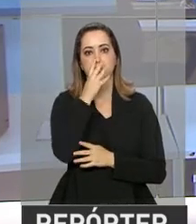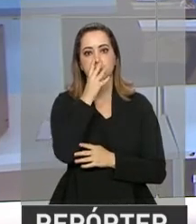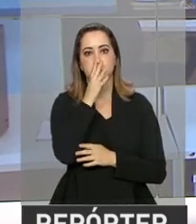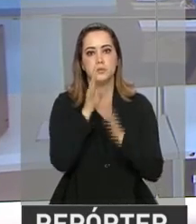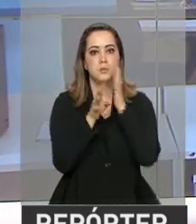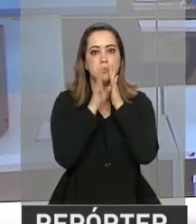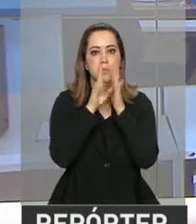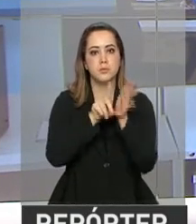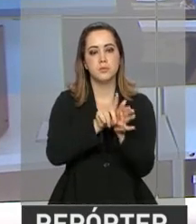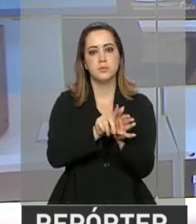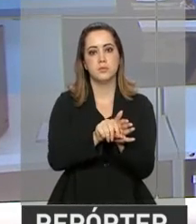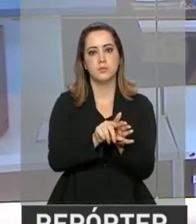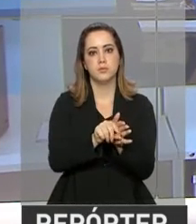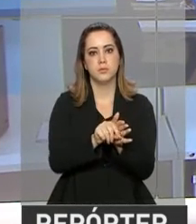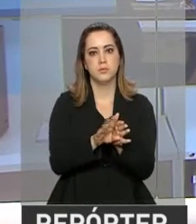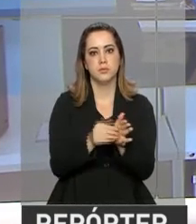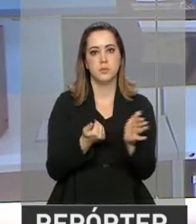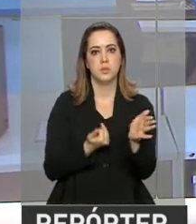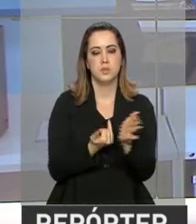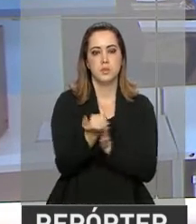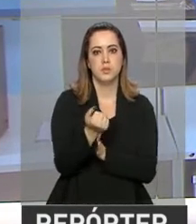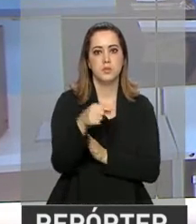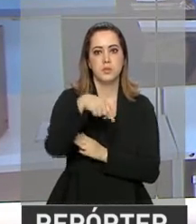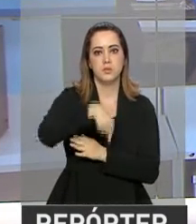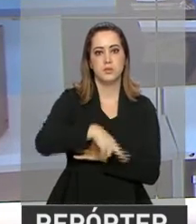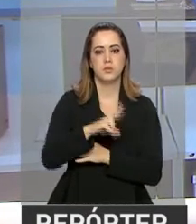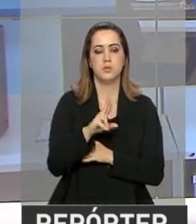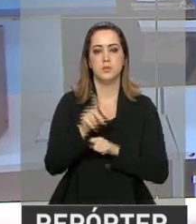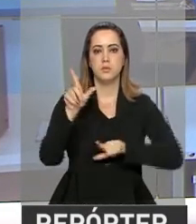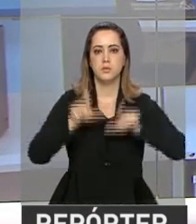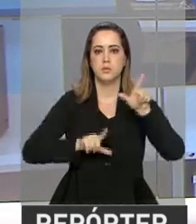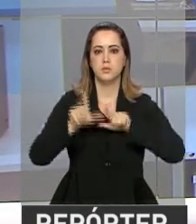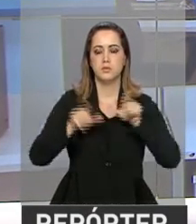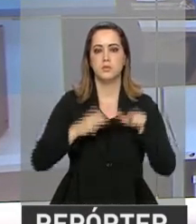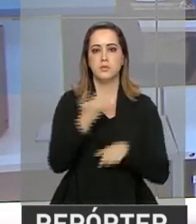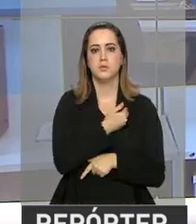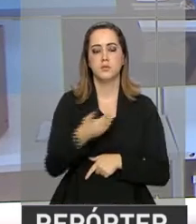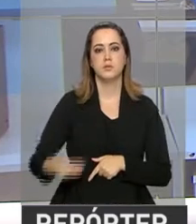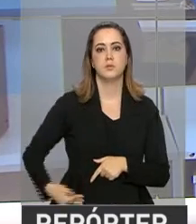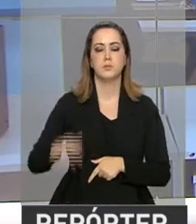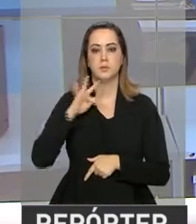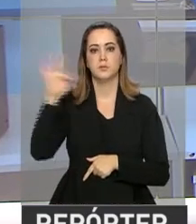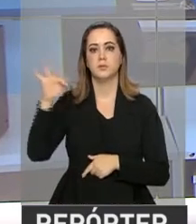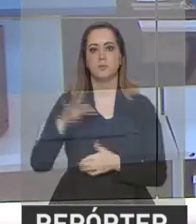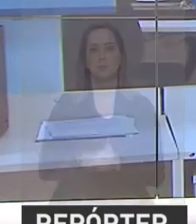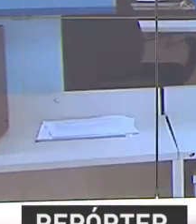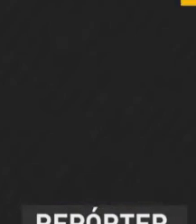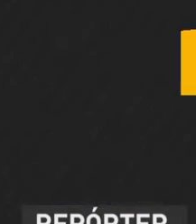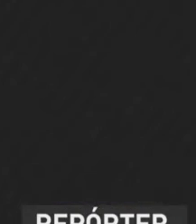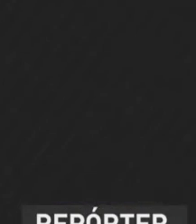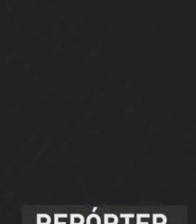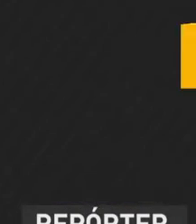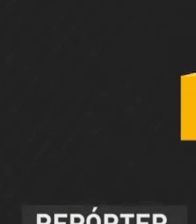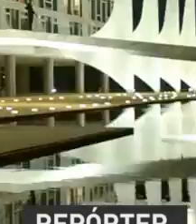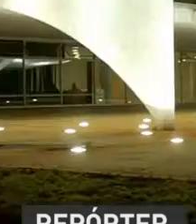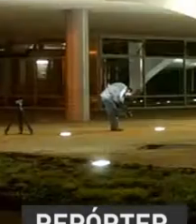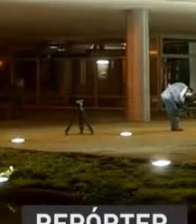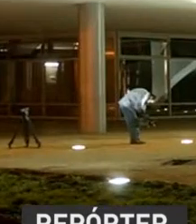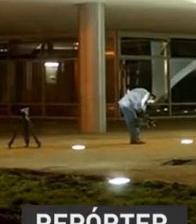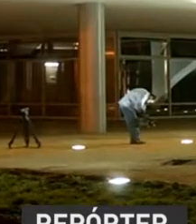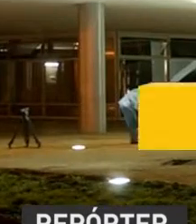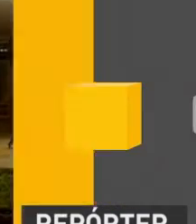Acompanhe também as novidades em nossas redes sociais. Continue com a gente aqui na NBR, a TV do Governo Federal. Música.